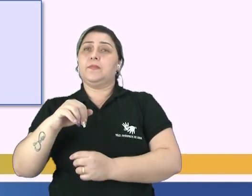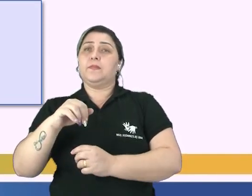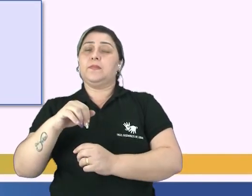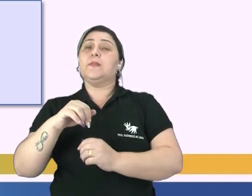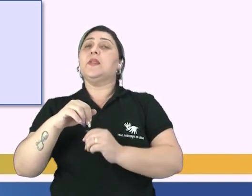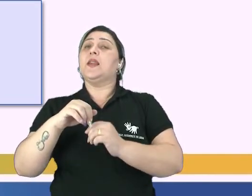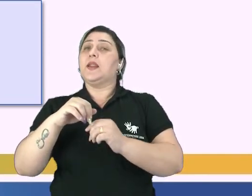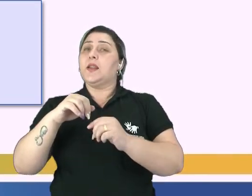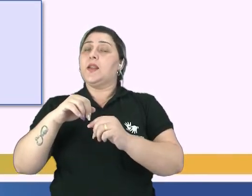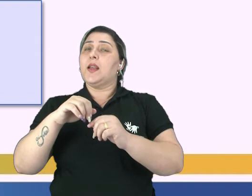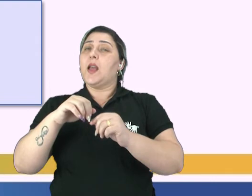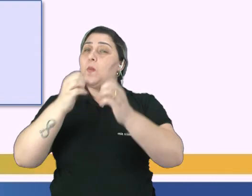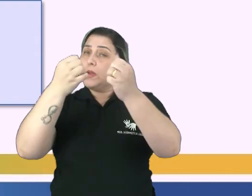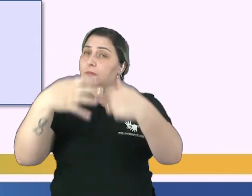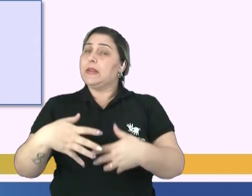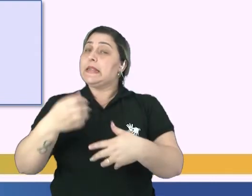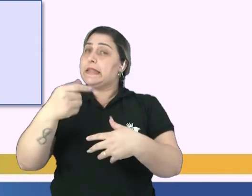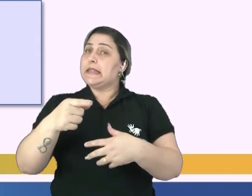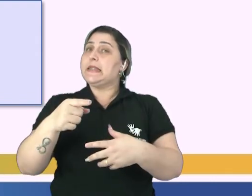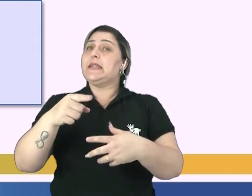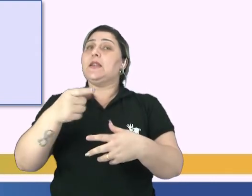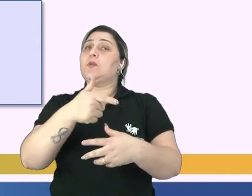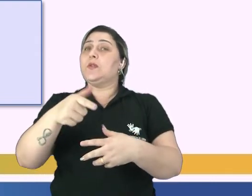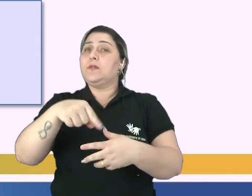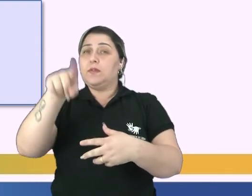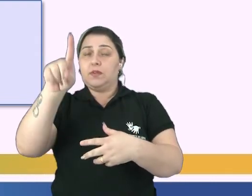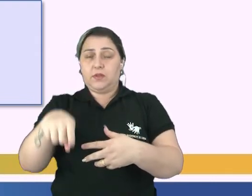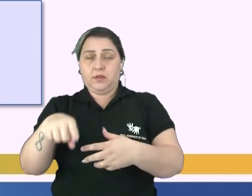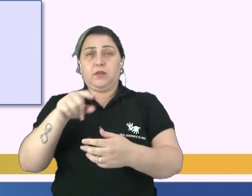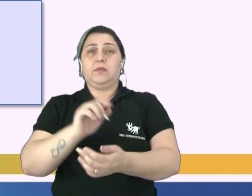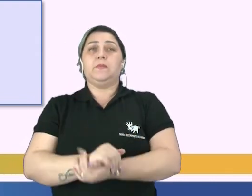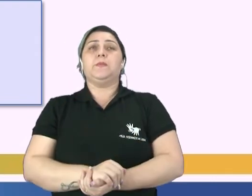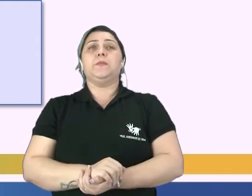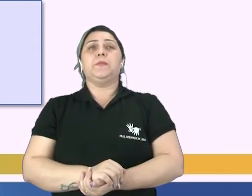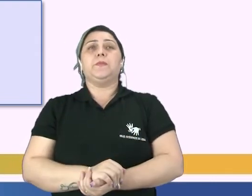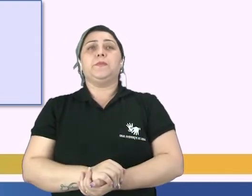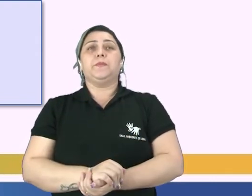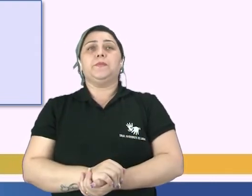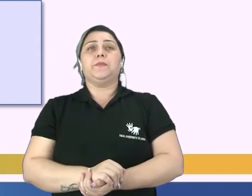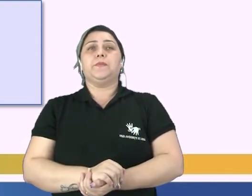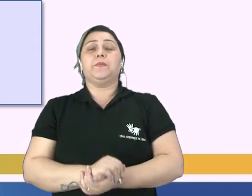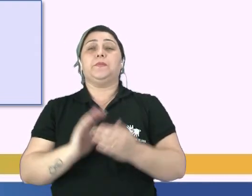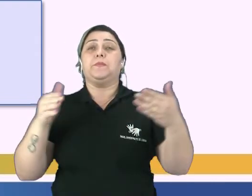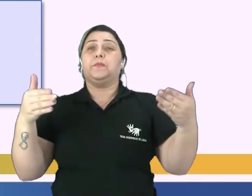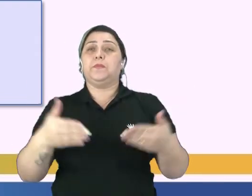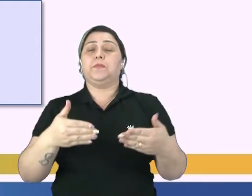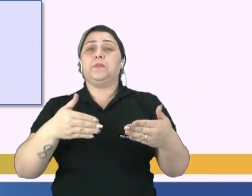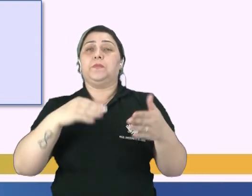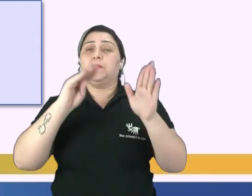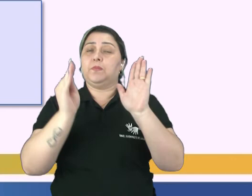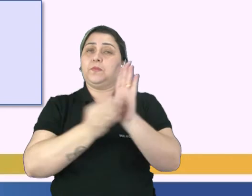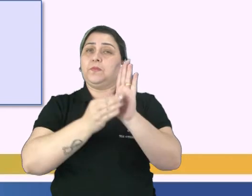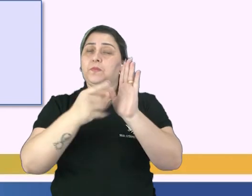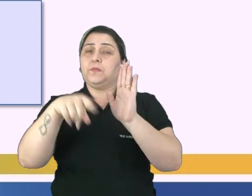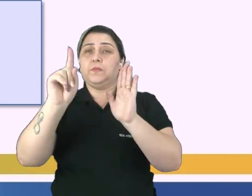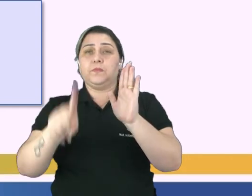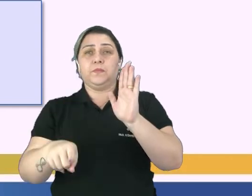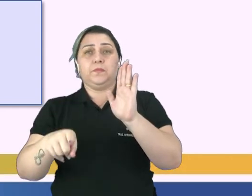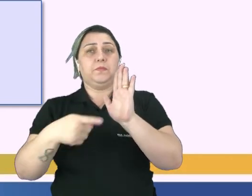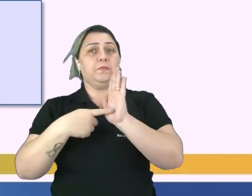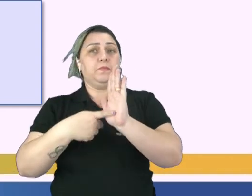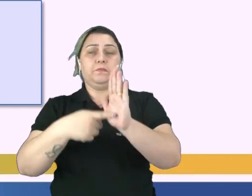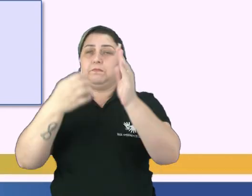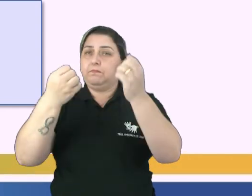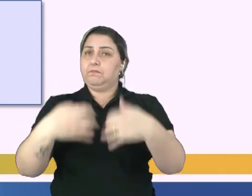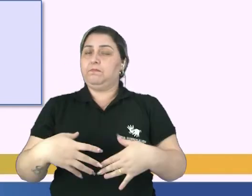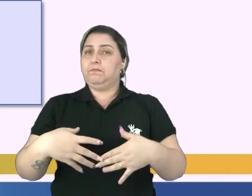ele se trata de uma explicação, né? Tem o valor aí de uma explicação. Agora, colocou o acento, já não indica